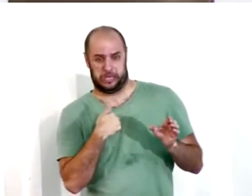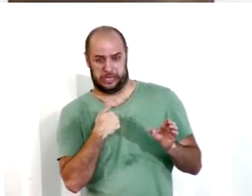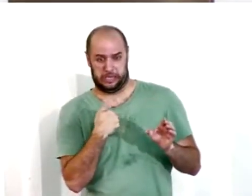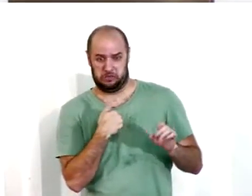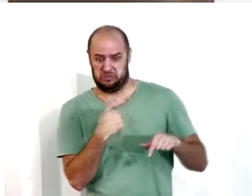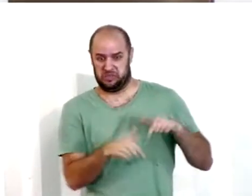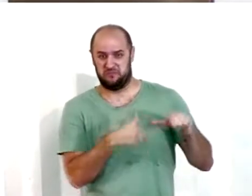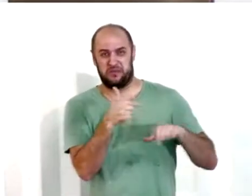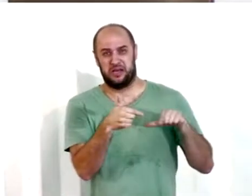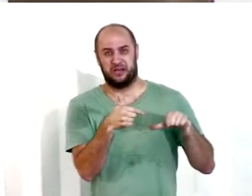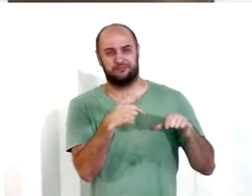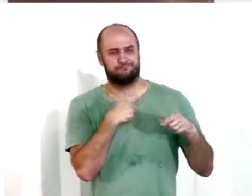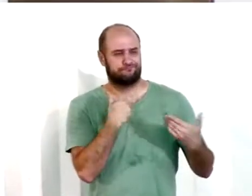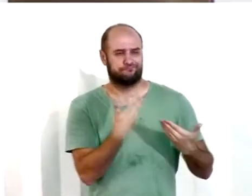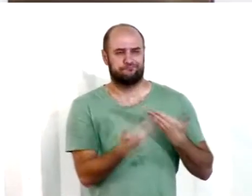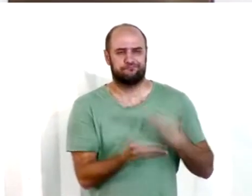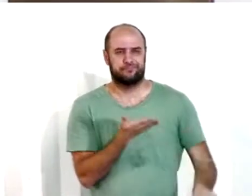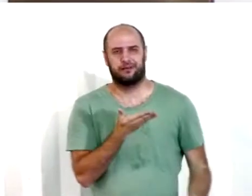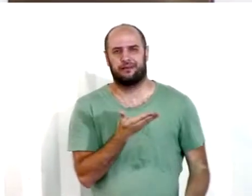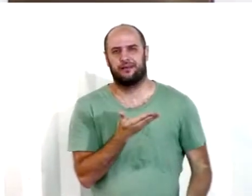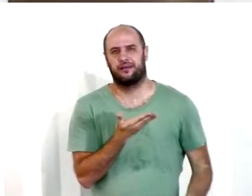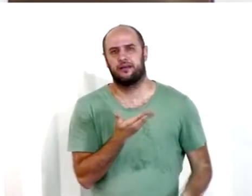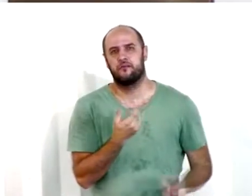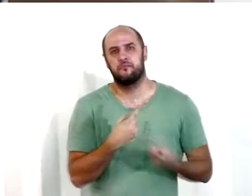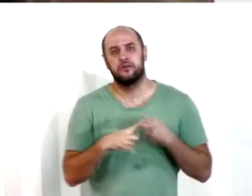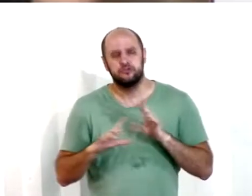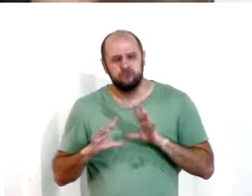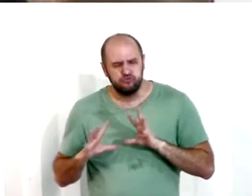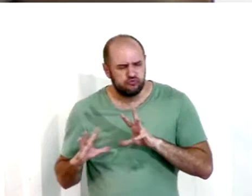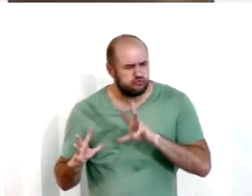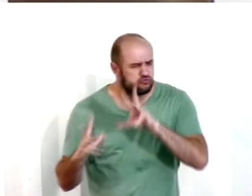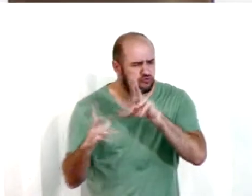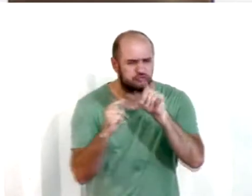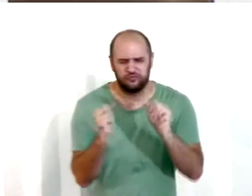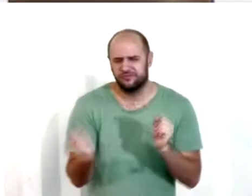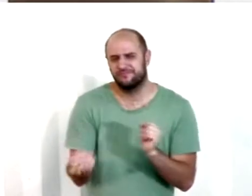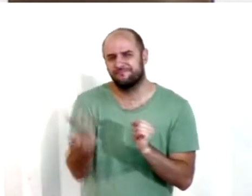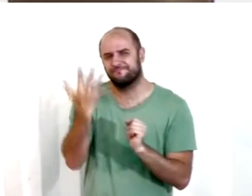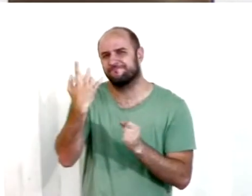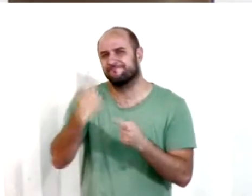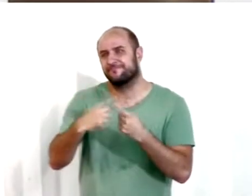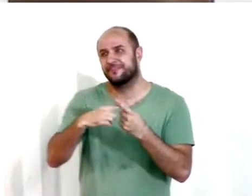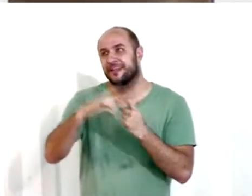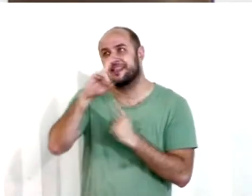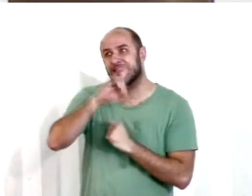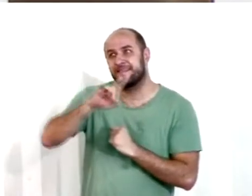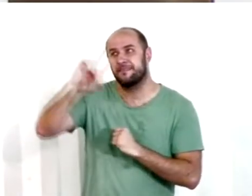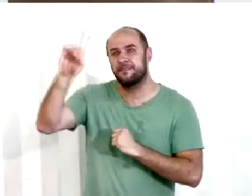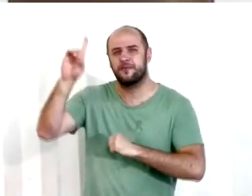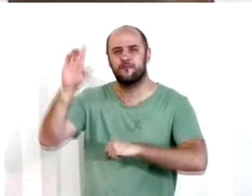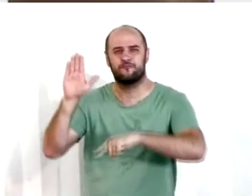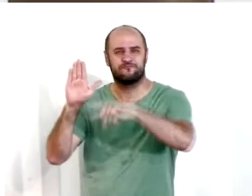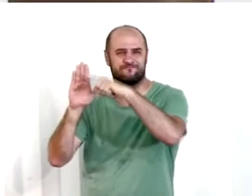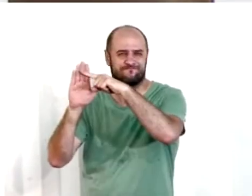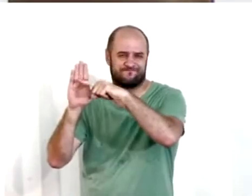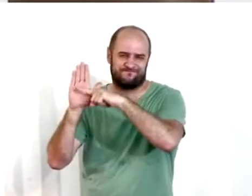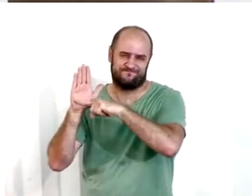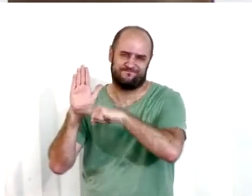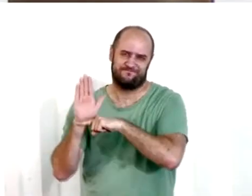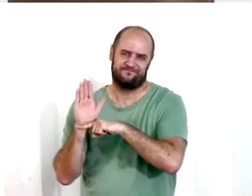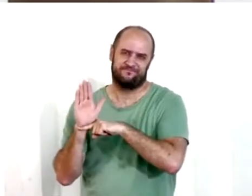amanhã não. Mas tudo isso aconteceu porque Deus planejou e realizou em